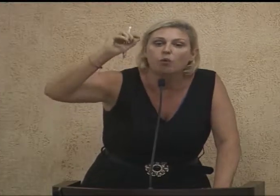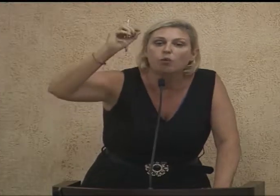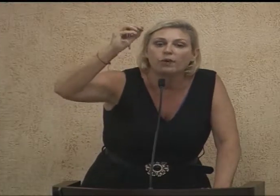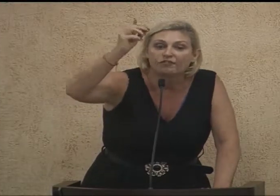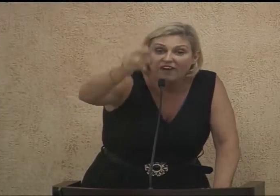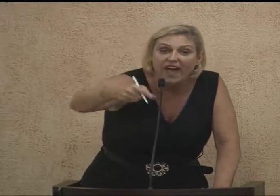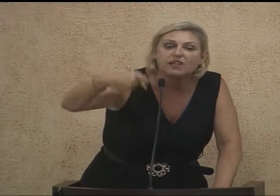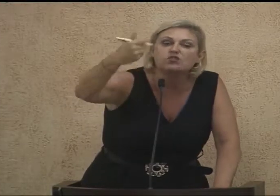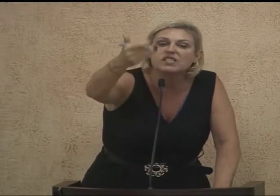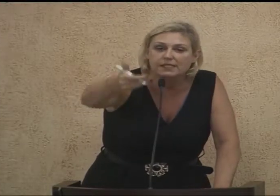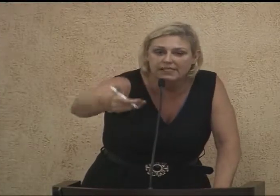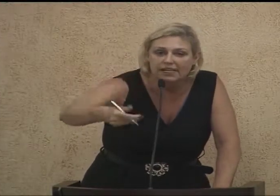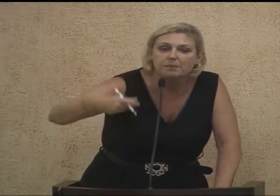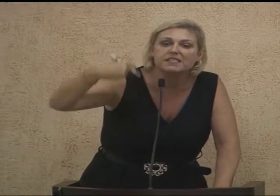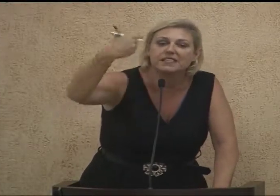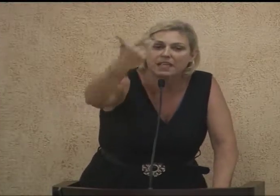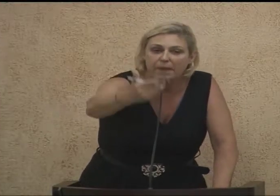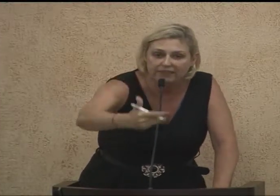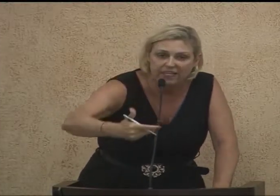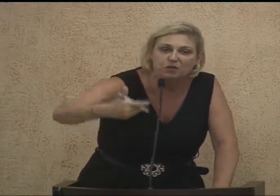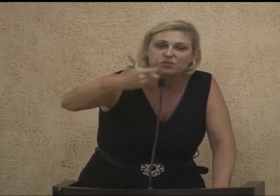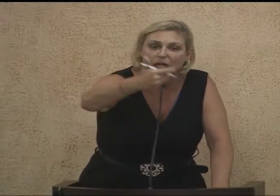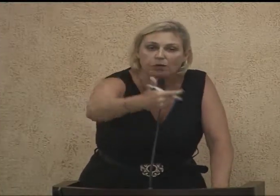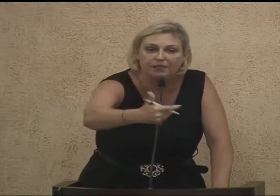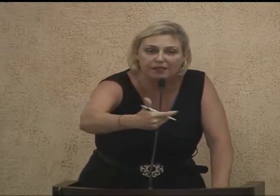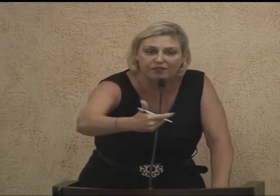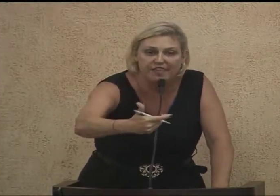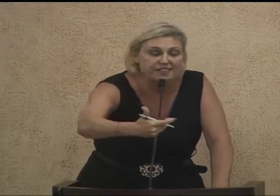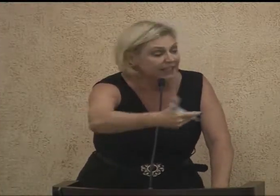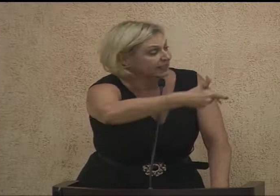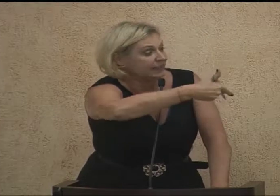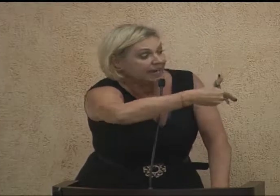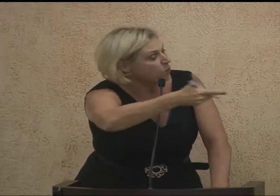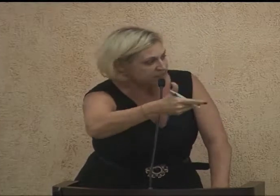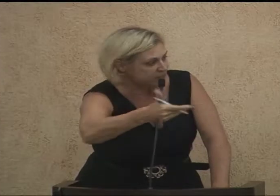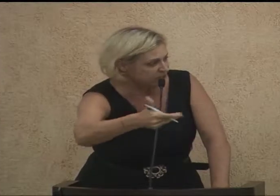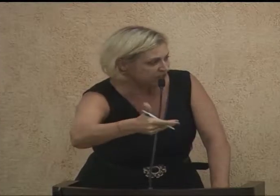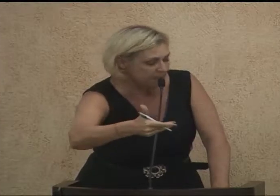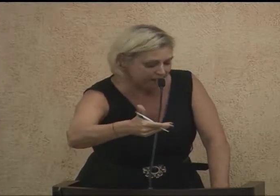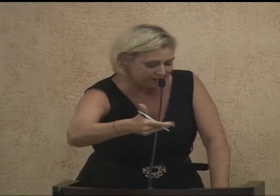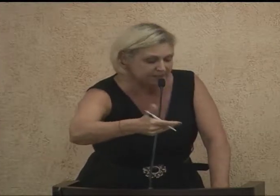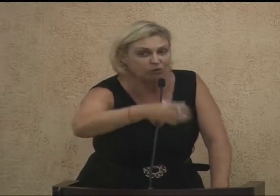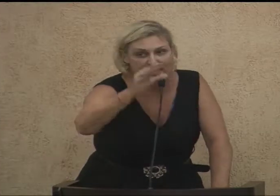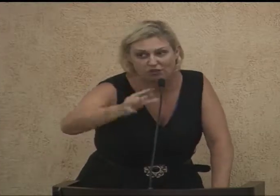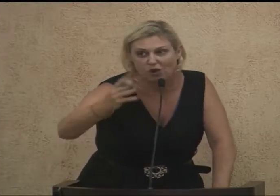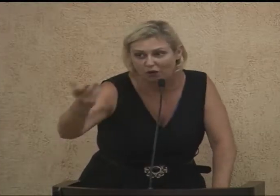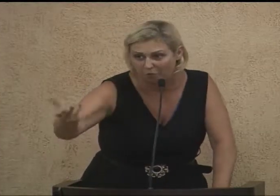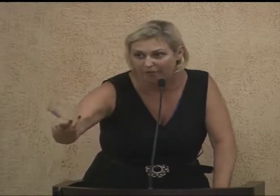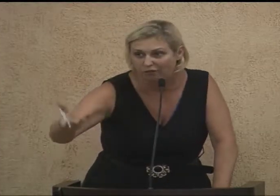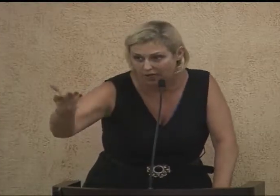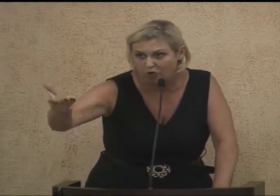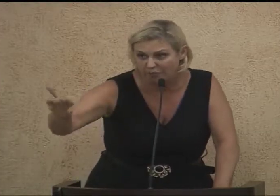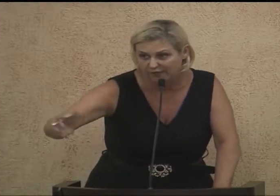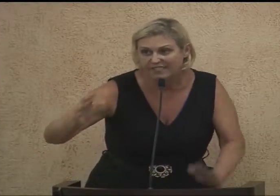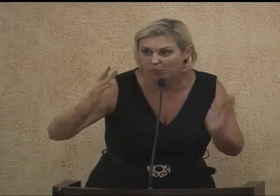outras, como vários exames que debatemos na outra vez, não existirá mais. Eu quero só